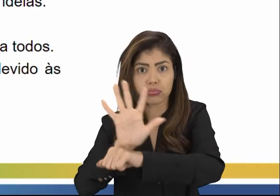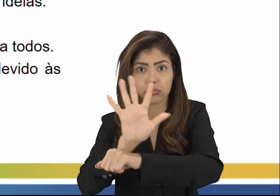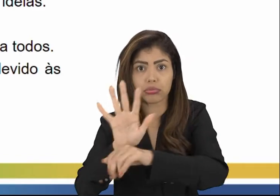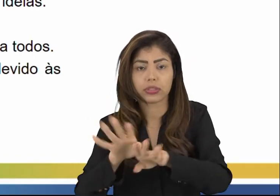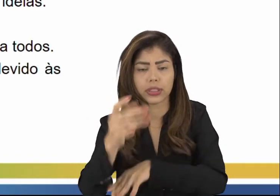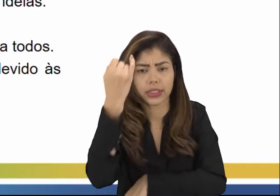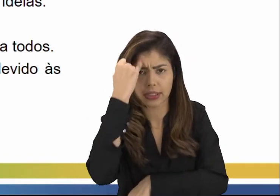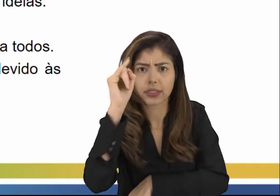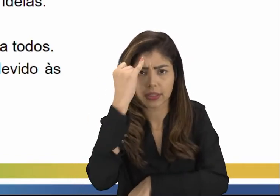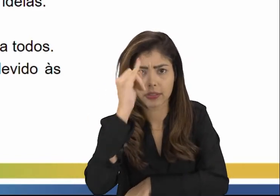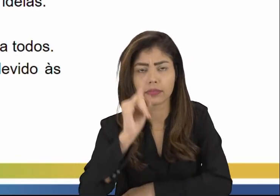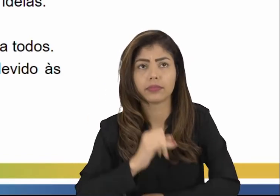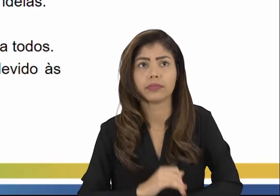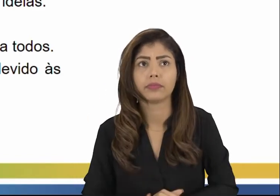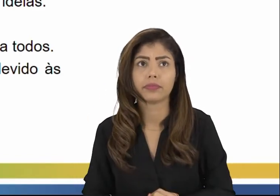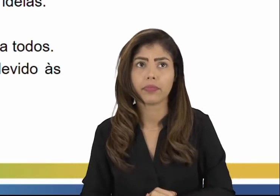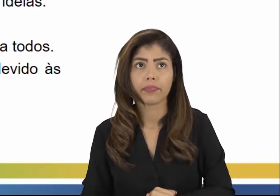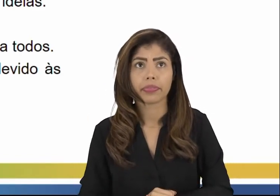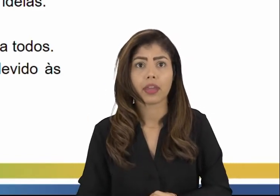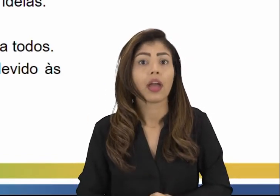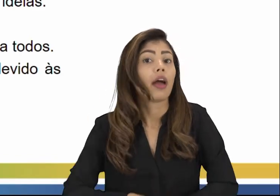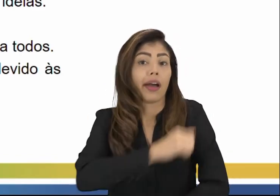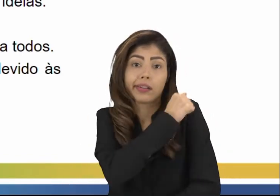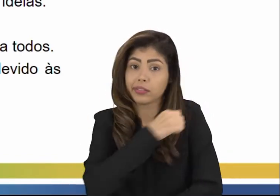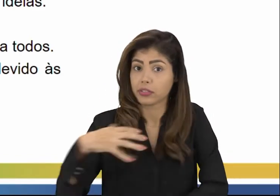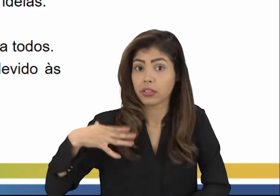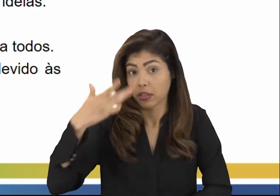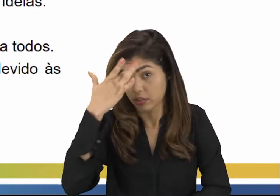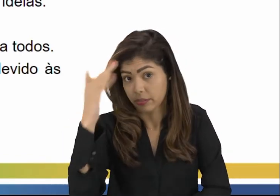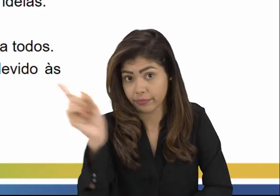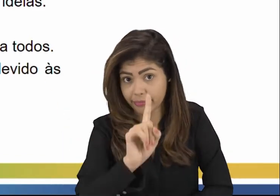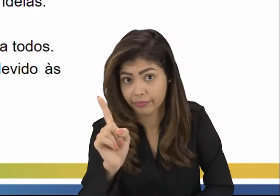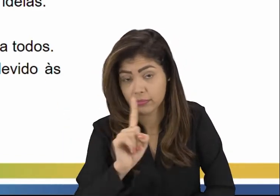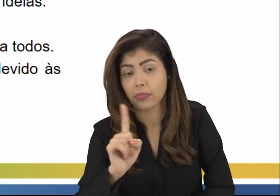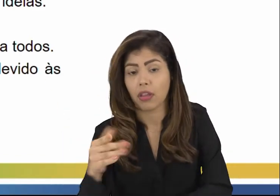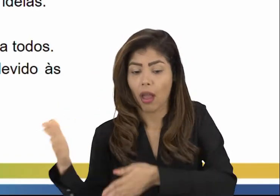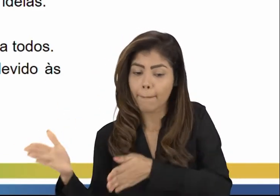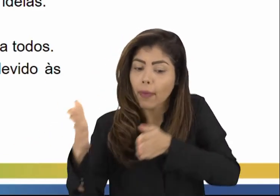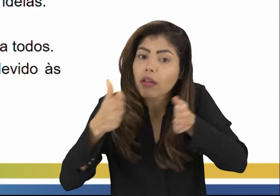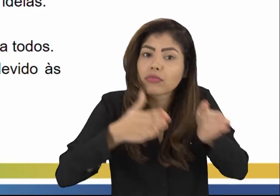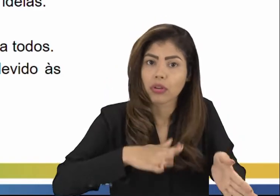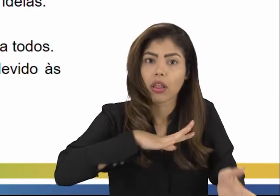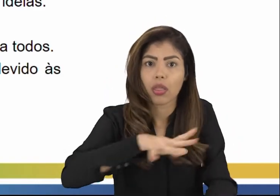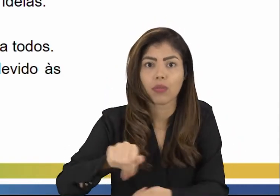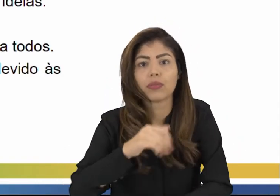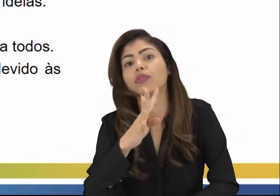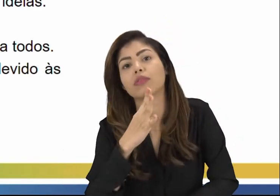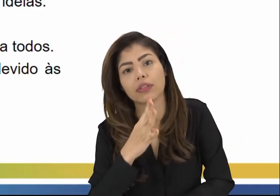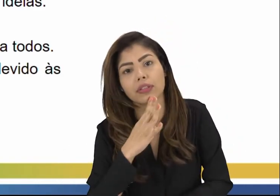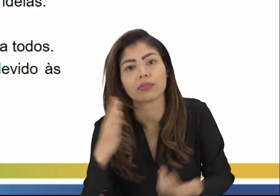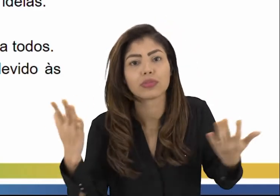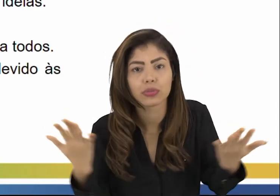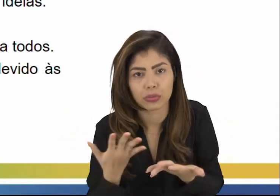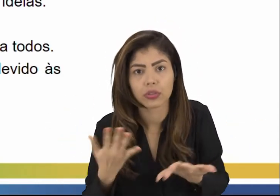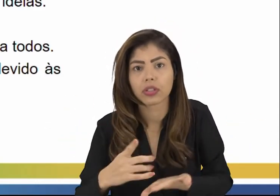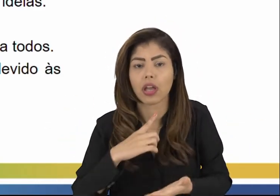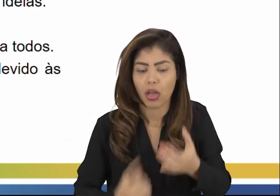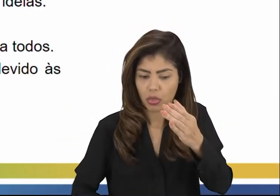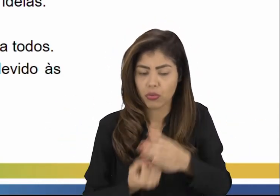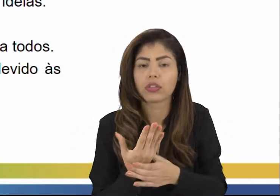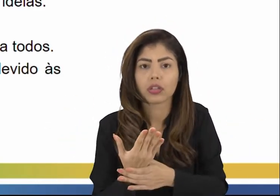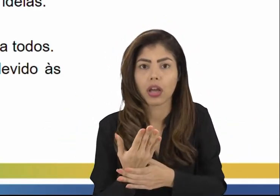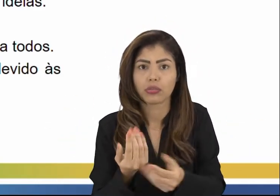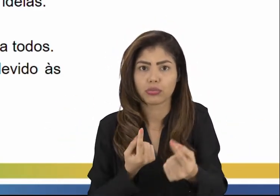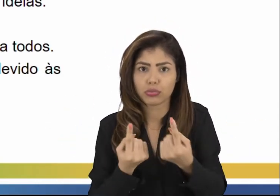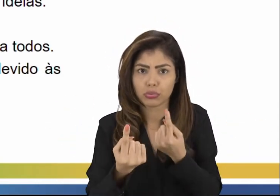na ideia. Aristóteles não, Aristóteles achava que a partir desse mundo que nós conhecemos, que nós existimos e